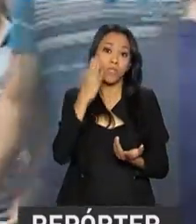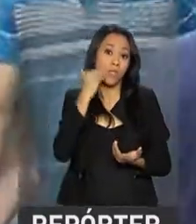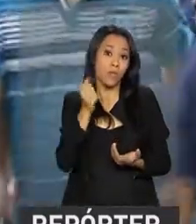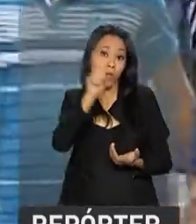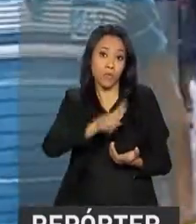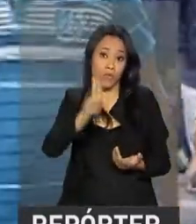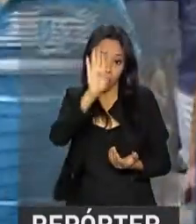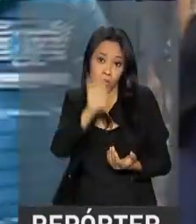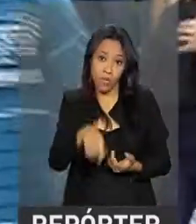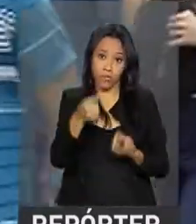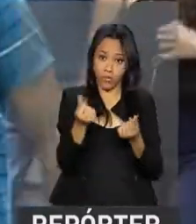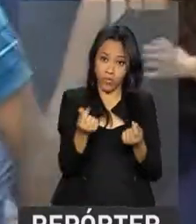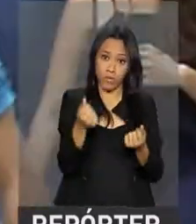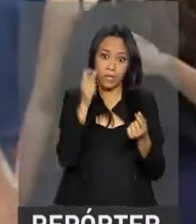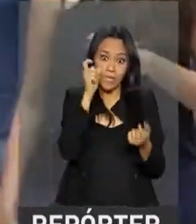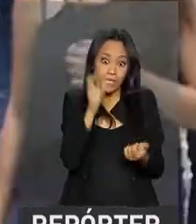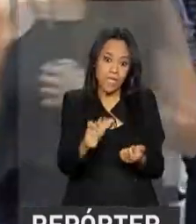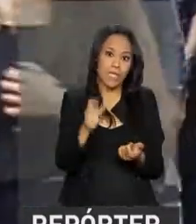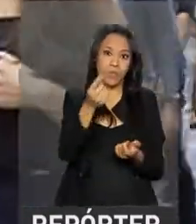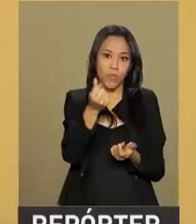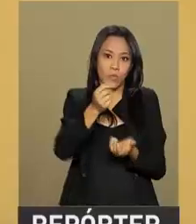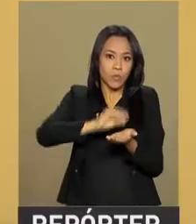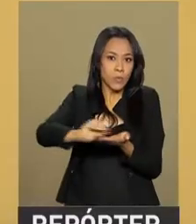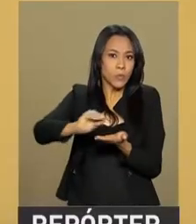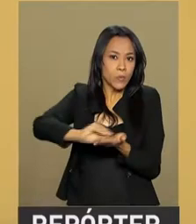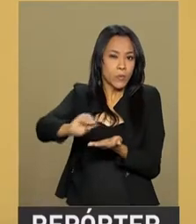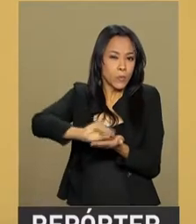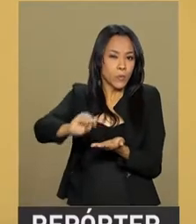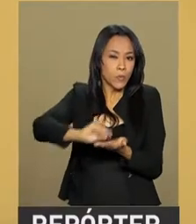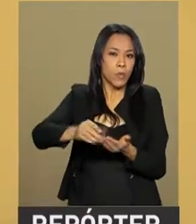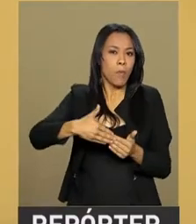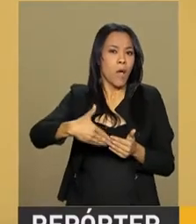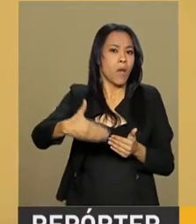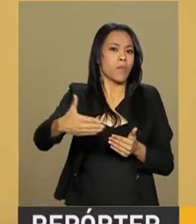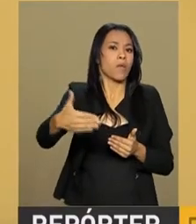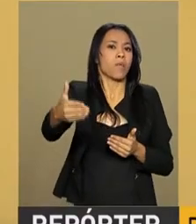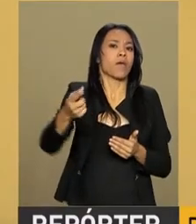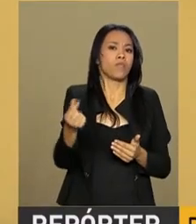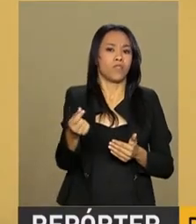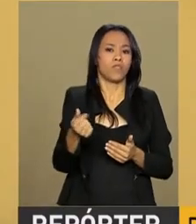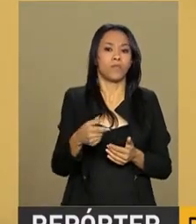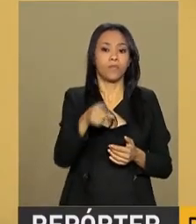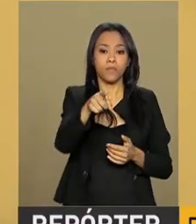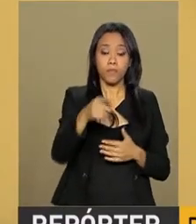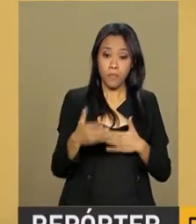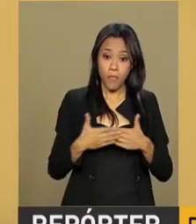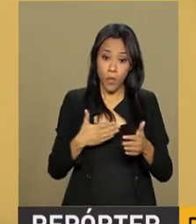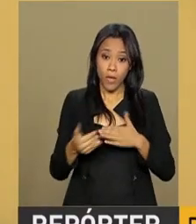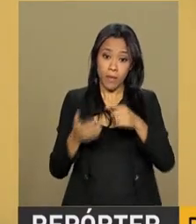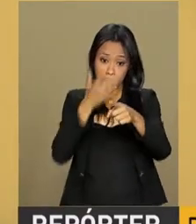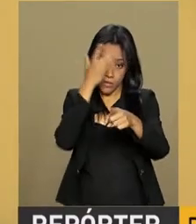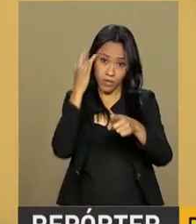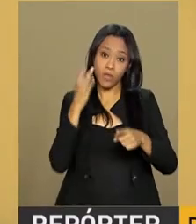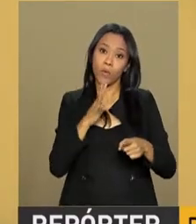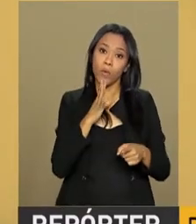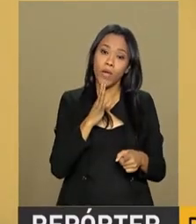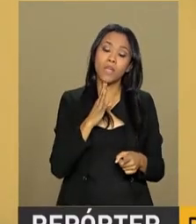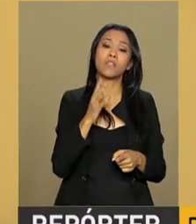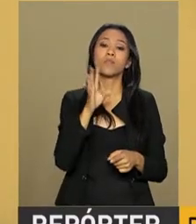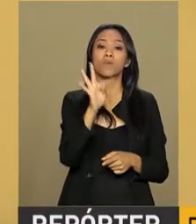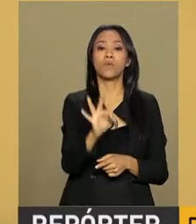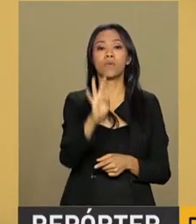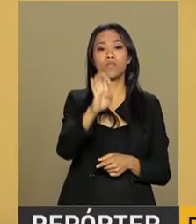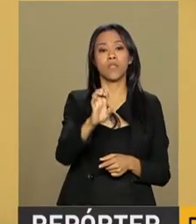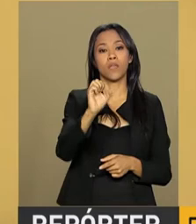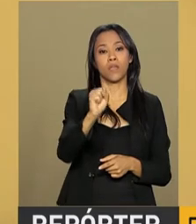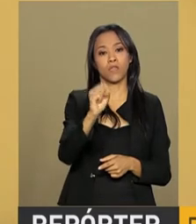pessoas o interesse pelo investimento de longo prazo. Qualquer pessoa da sociedade brasileira que conhece o Tesouro Direto, ele cria uma massa